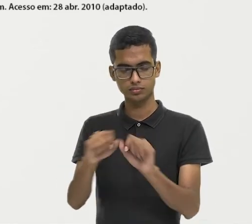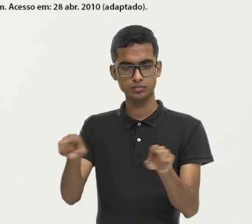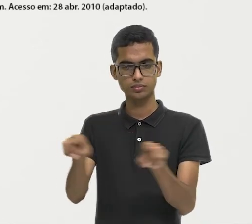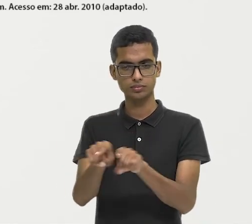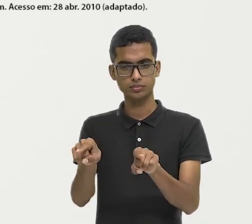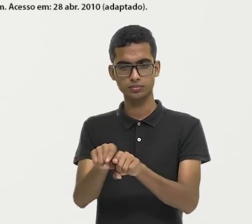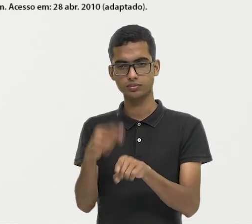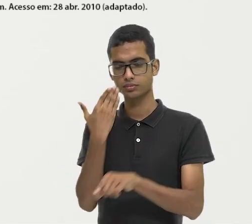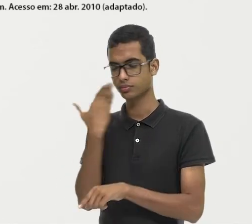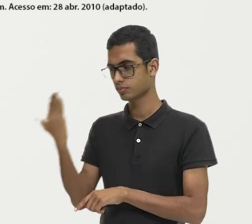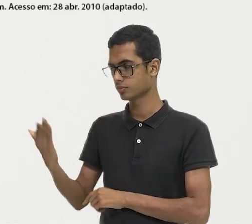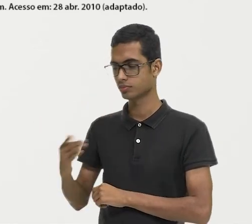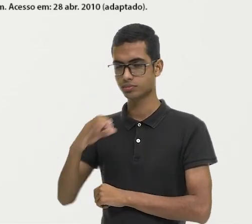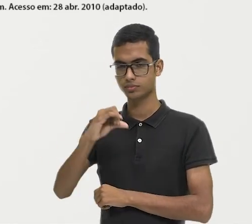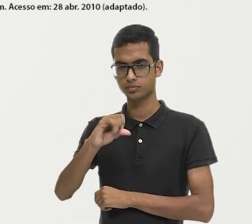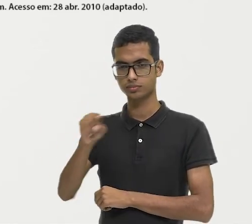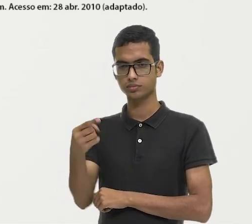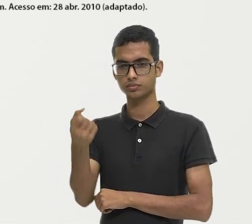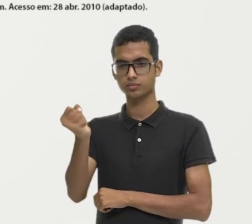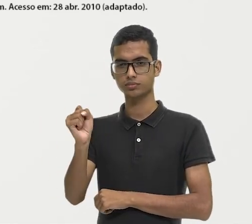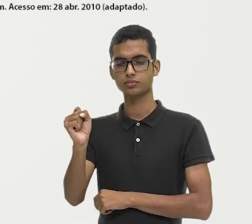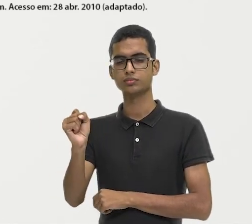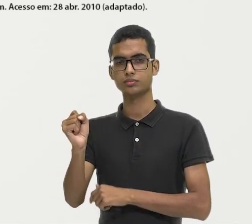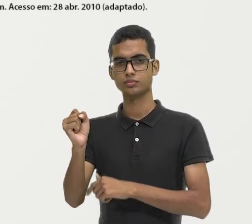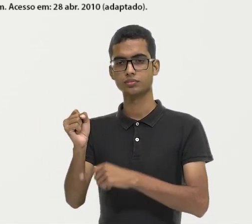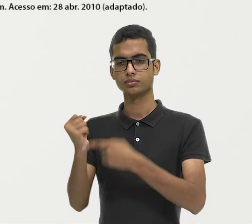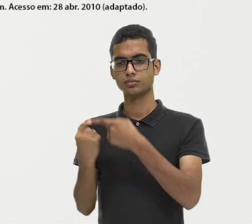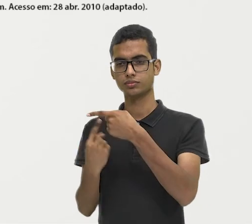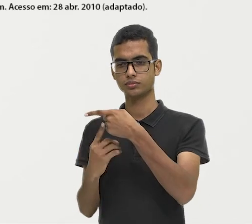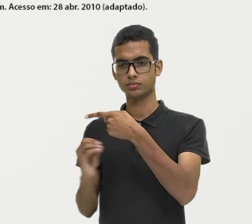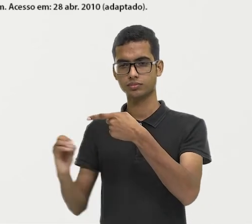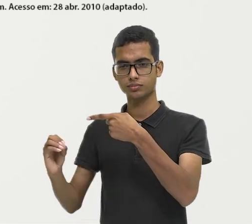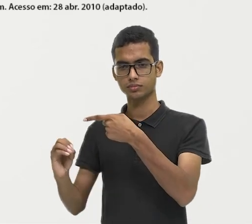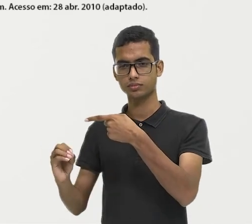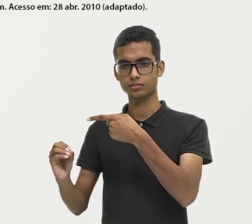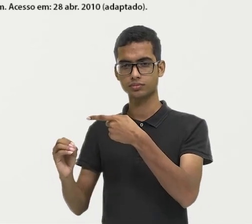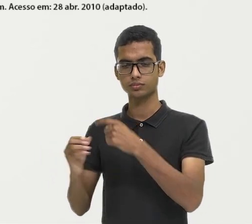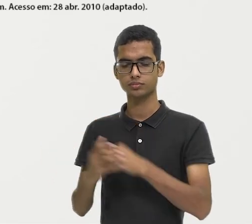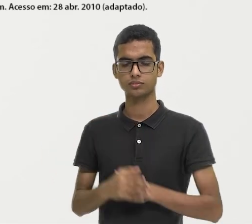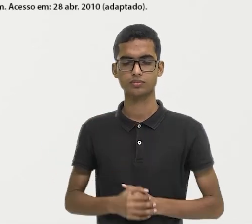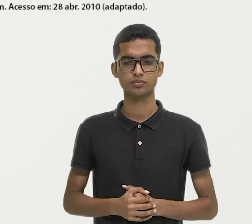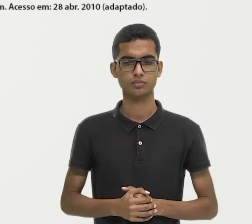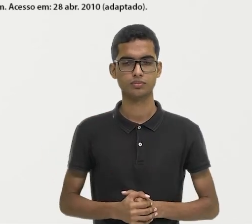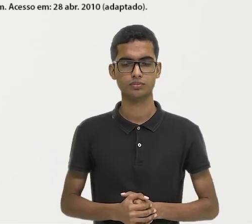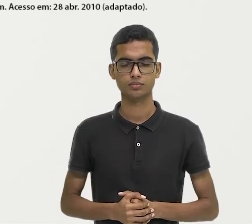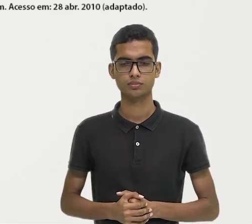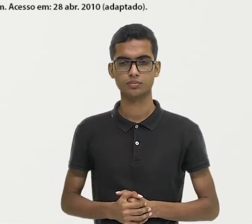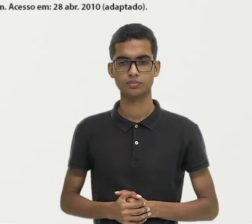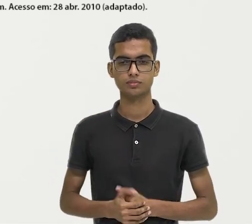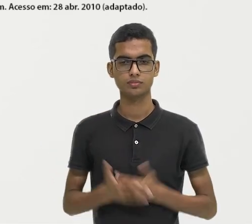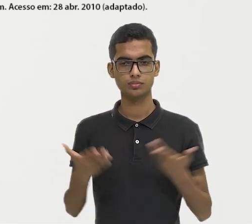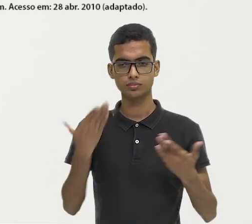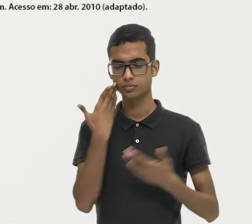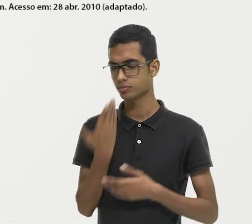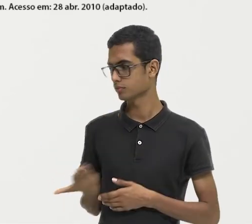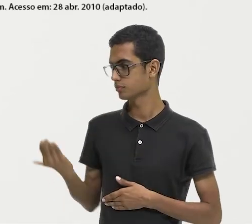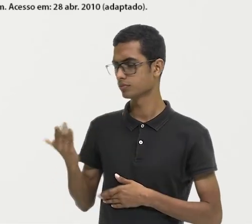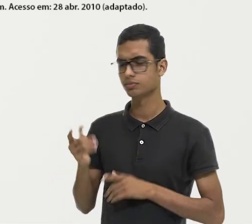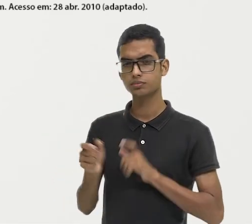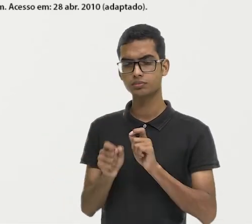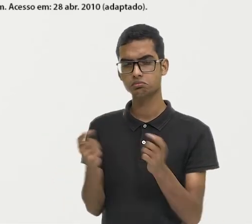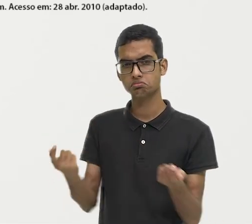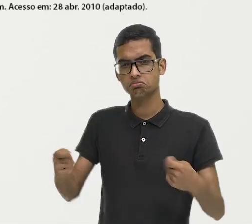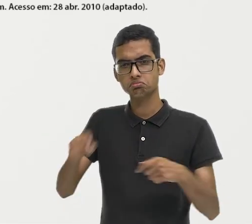podemos escrever 9,8% como sendo 9,8 sobre 100. Dessa